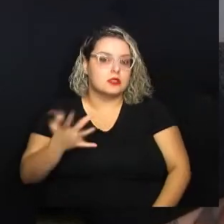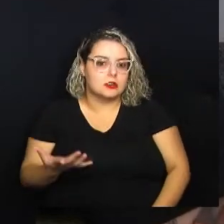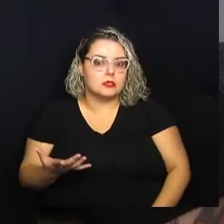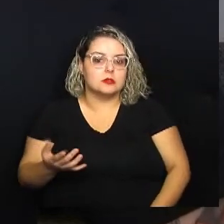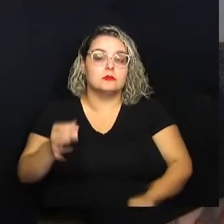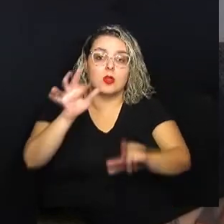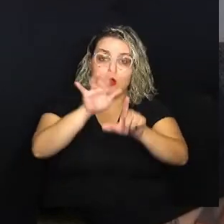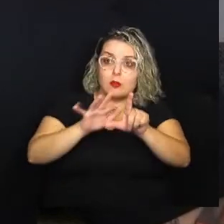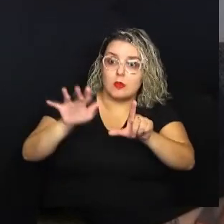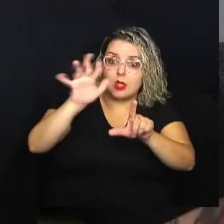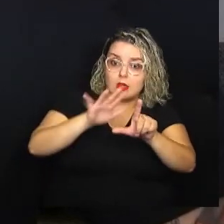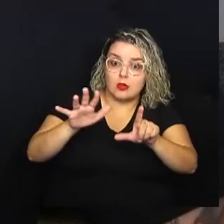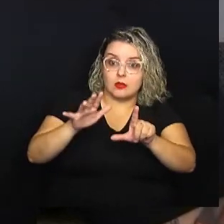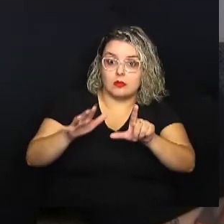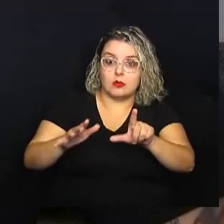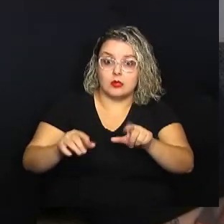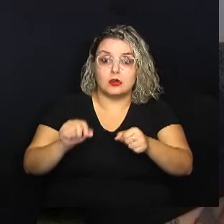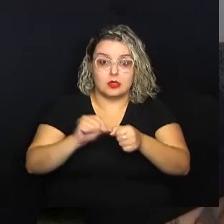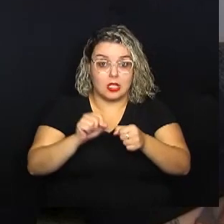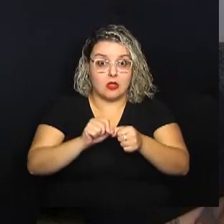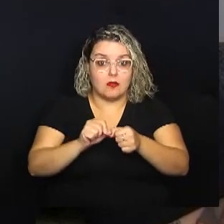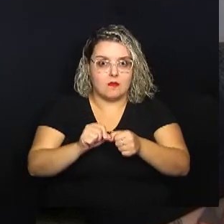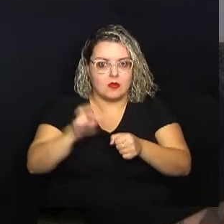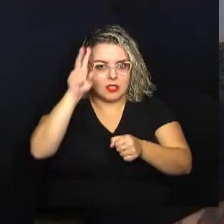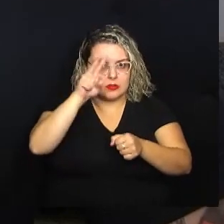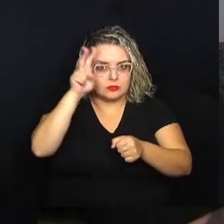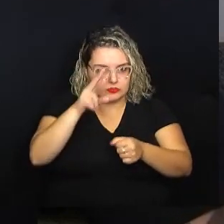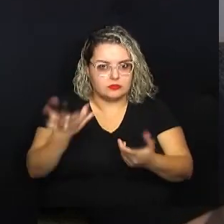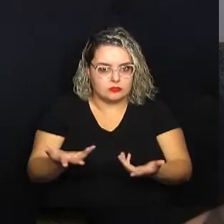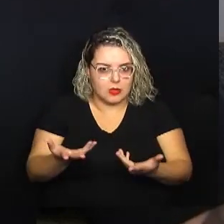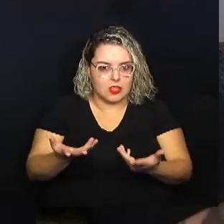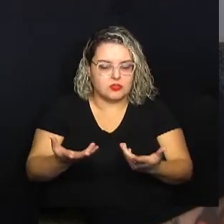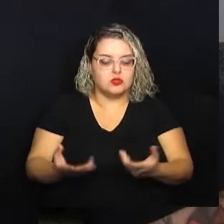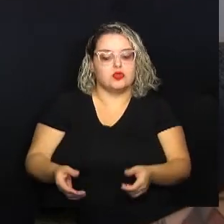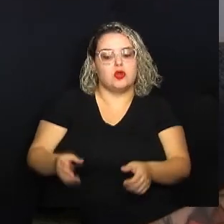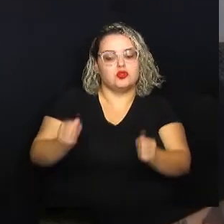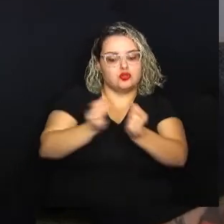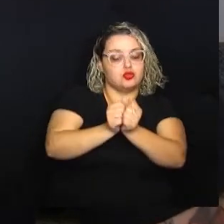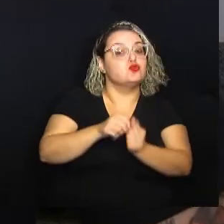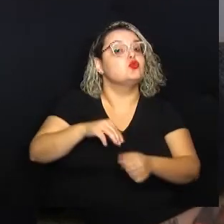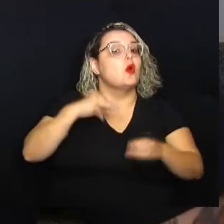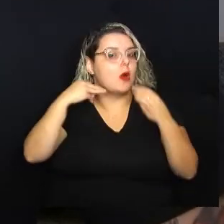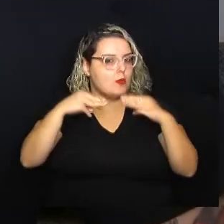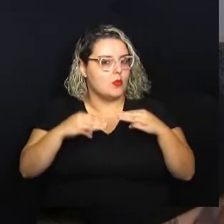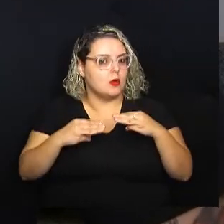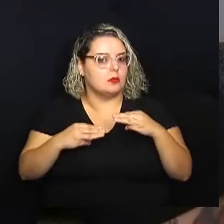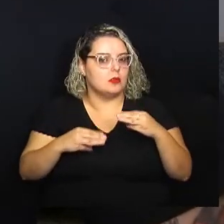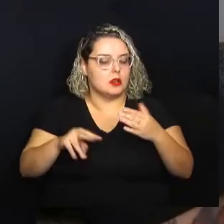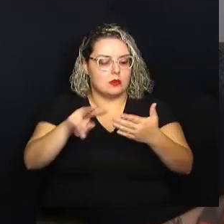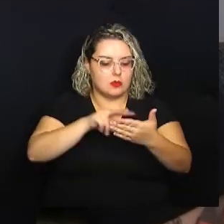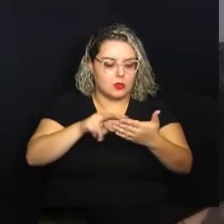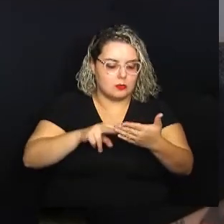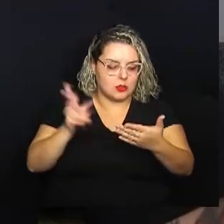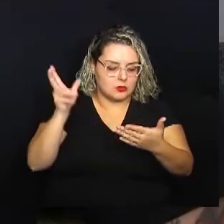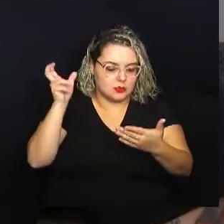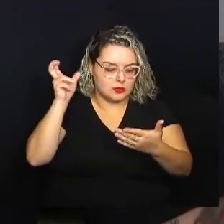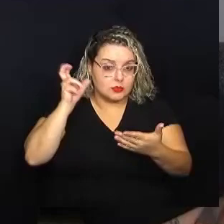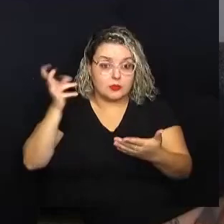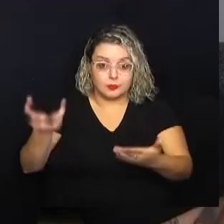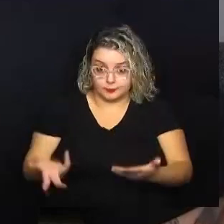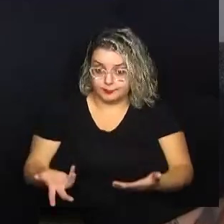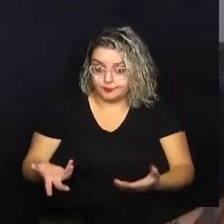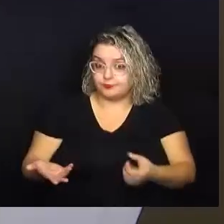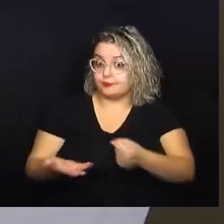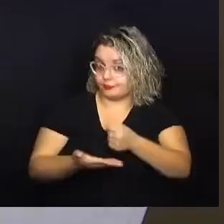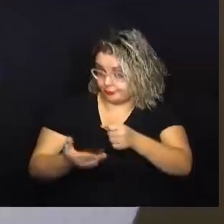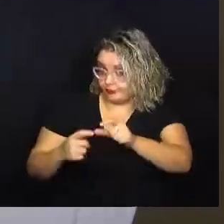leva a uma plataforma que eu escrevi uma trilha sonora, então para ser ouvida durante a leitura do